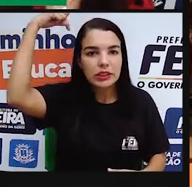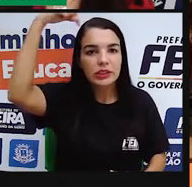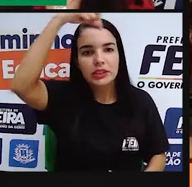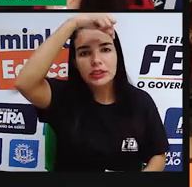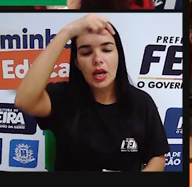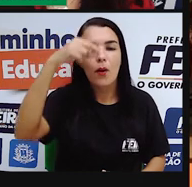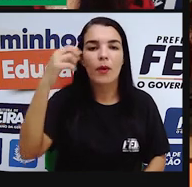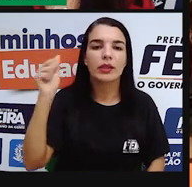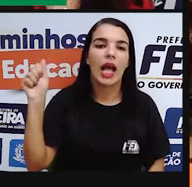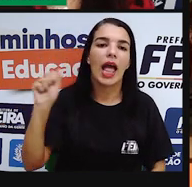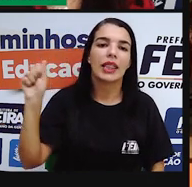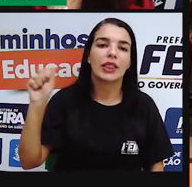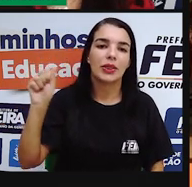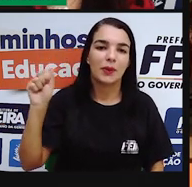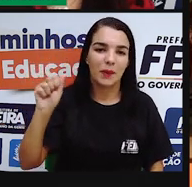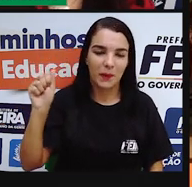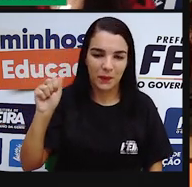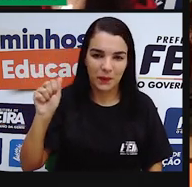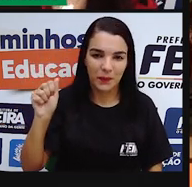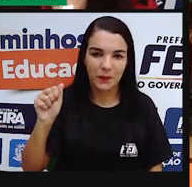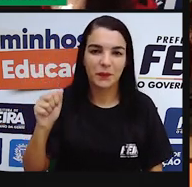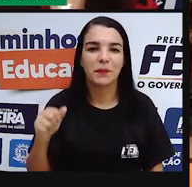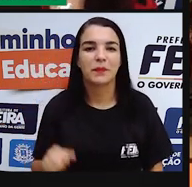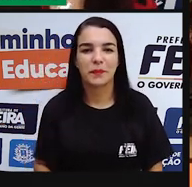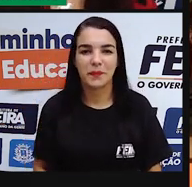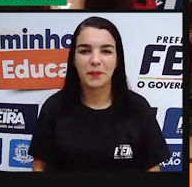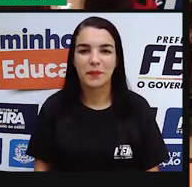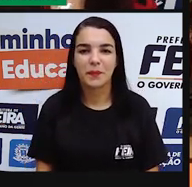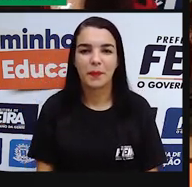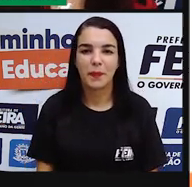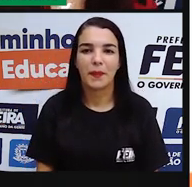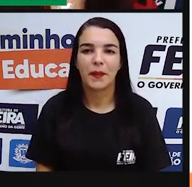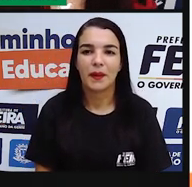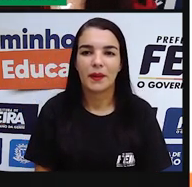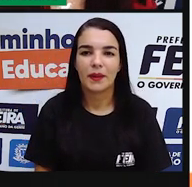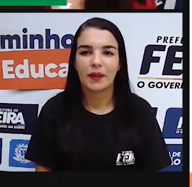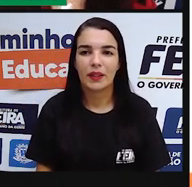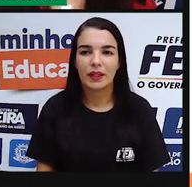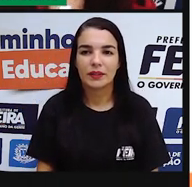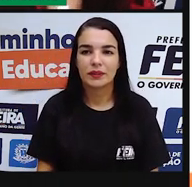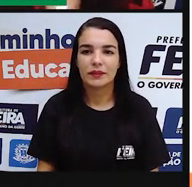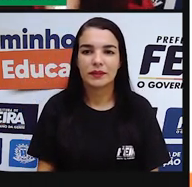de comemoração a esse casamento.